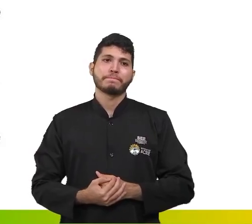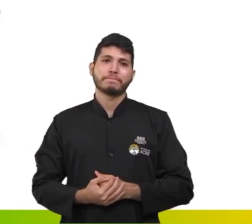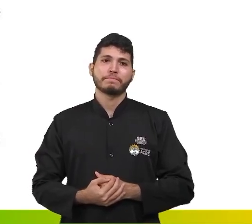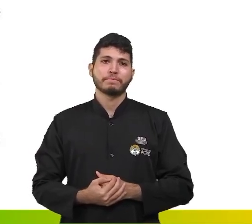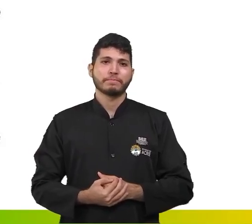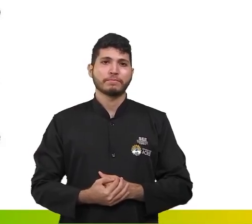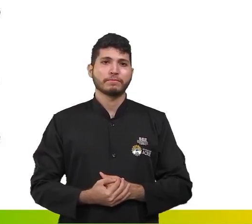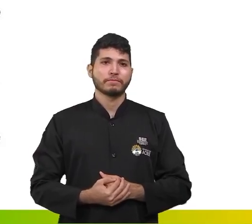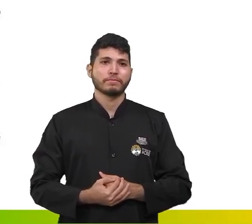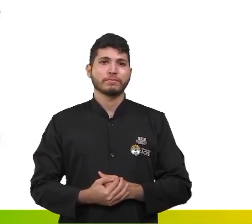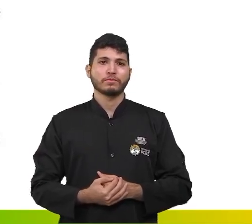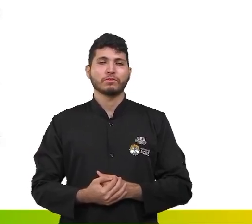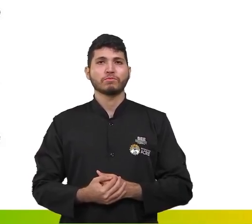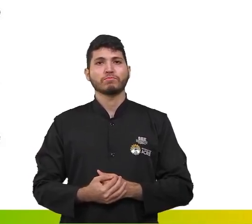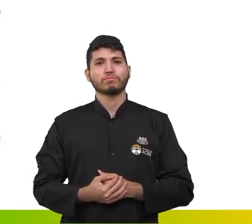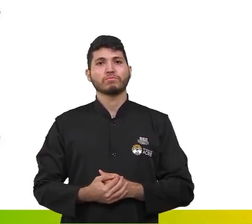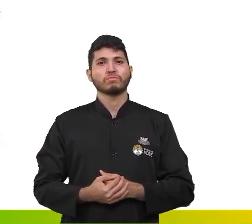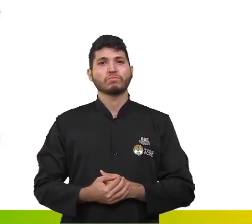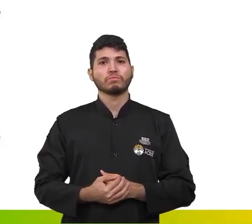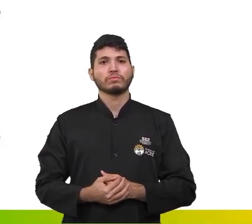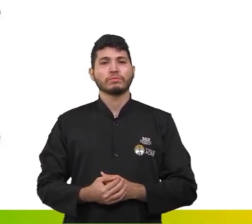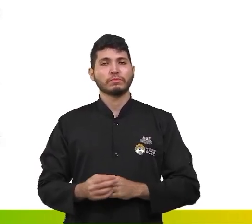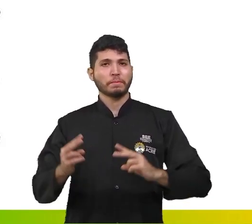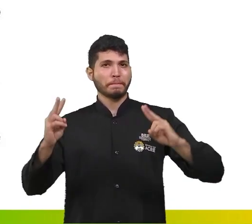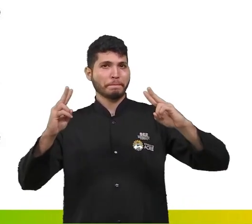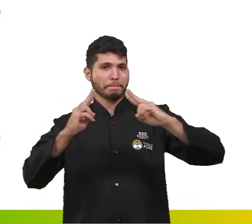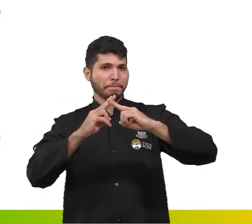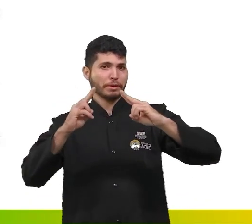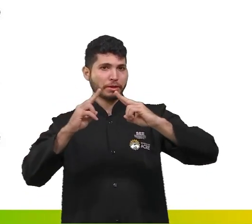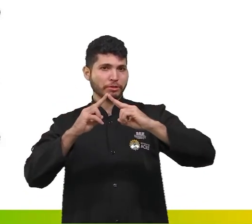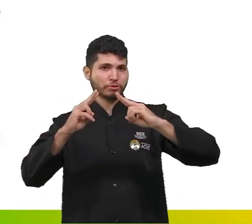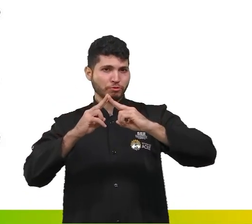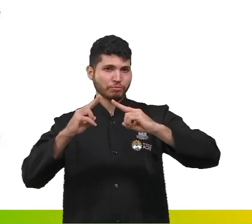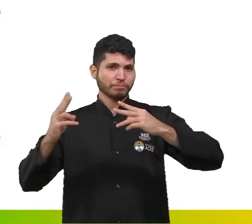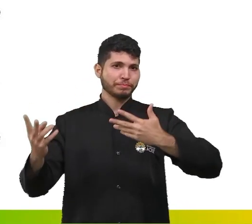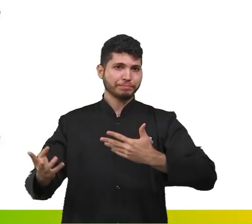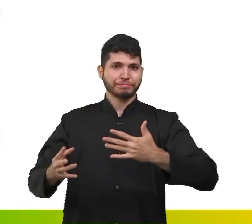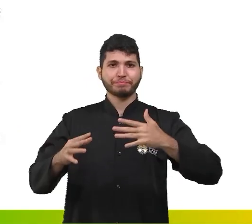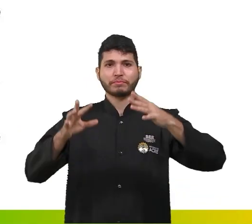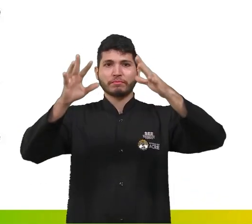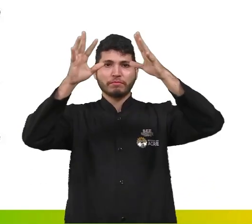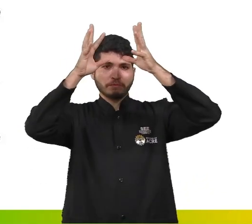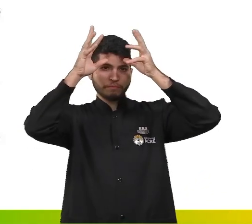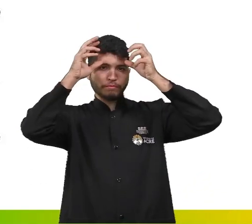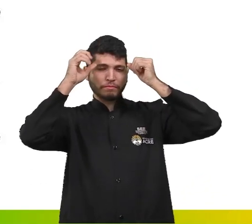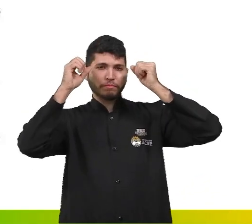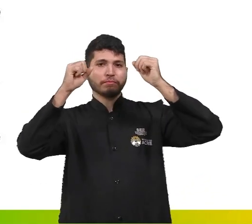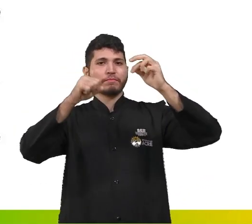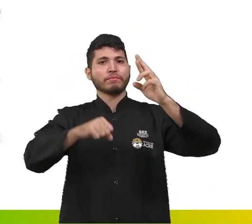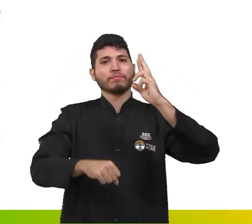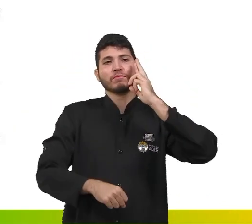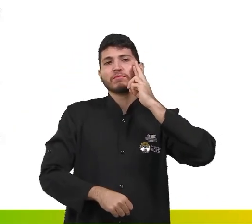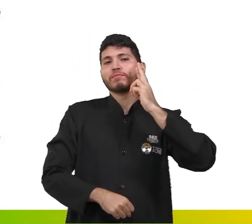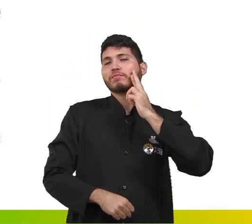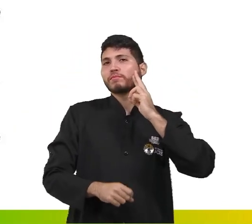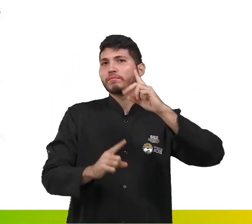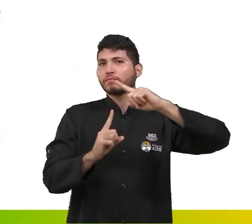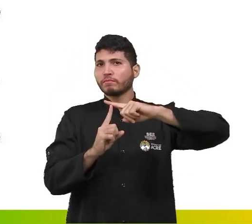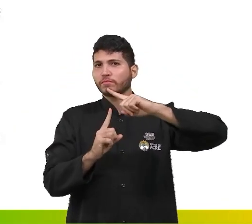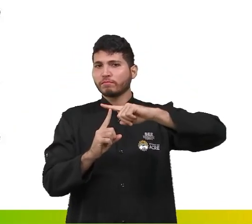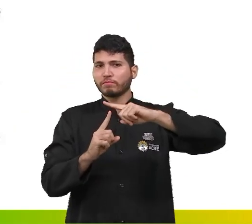encontram-se empatados Acre, Rondônia e Tocantins, com uma taxa